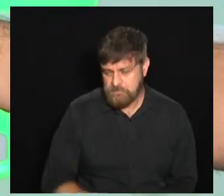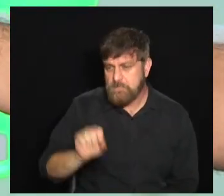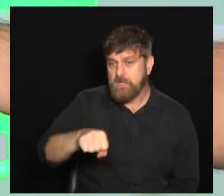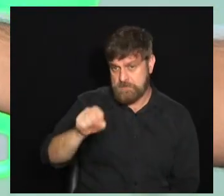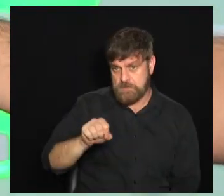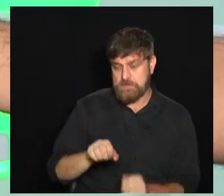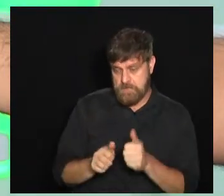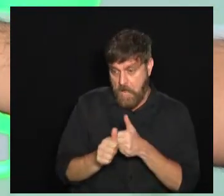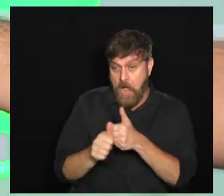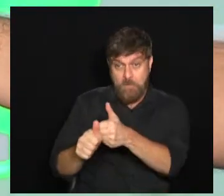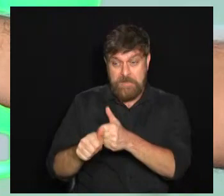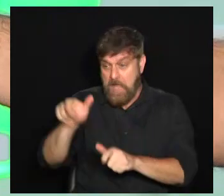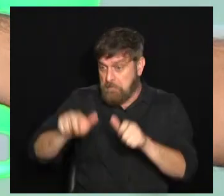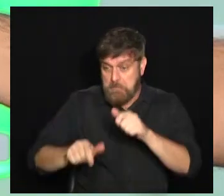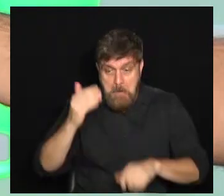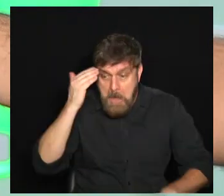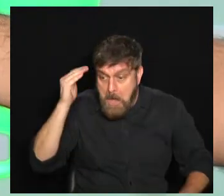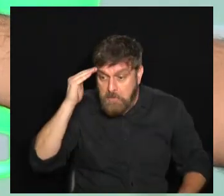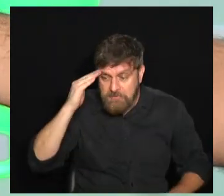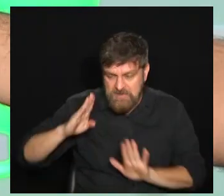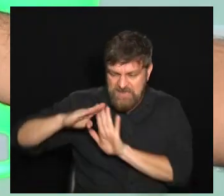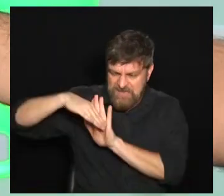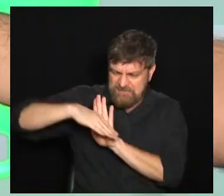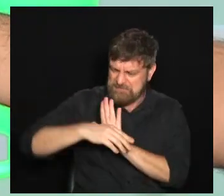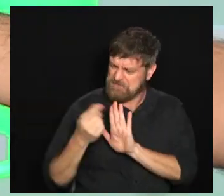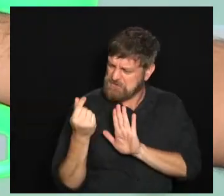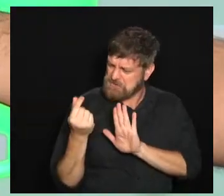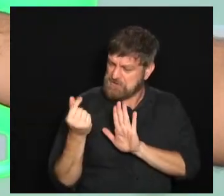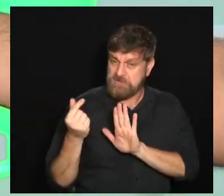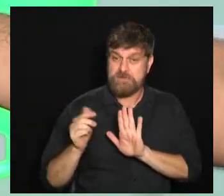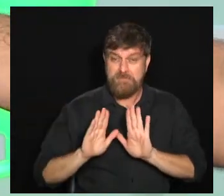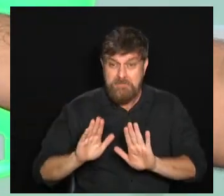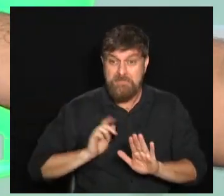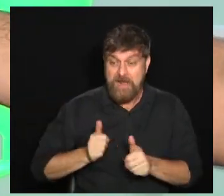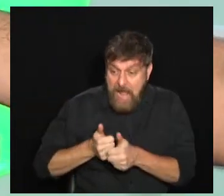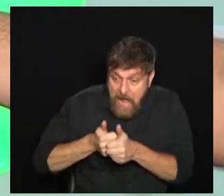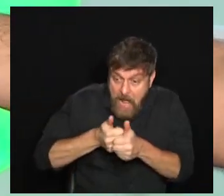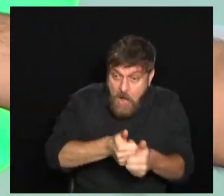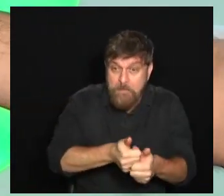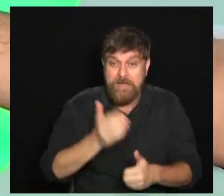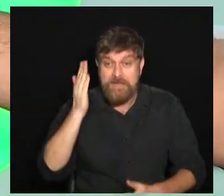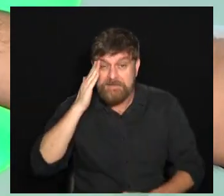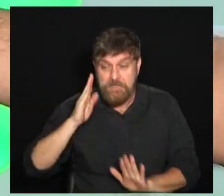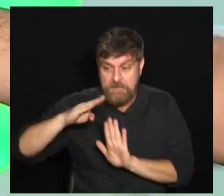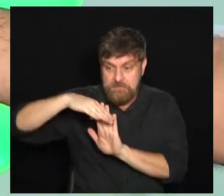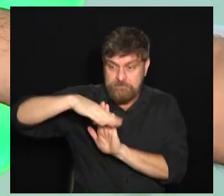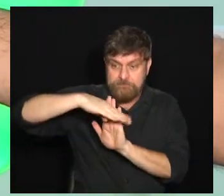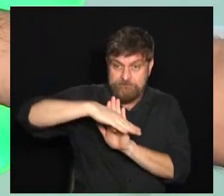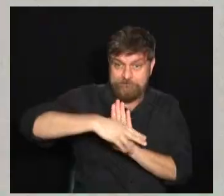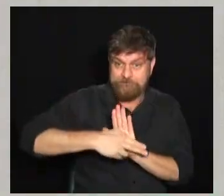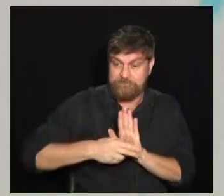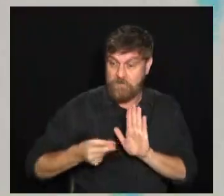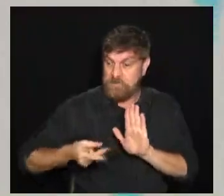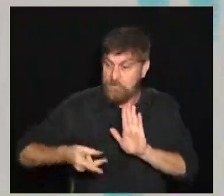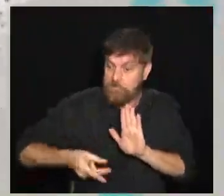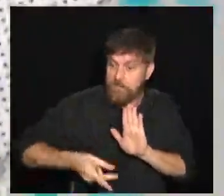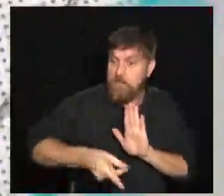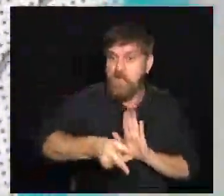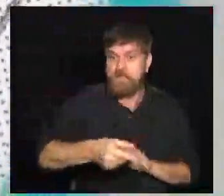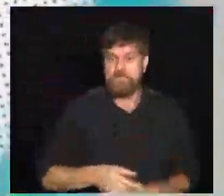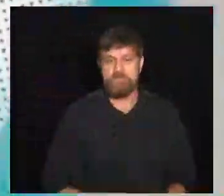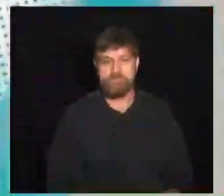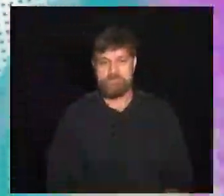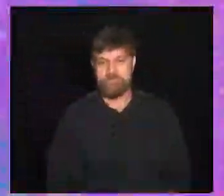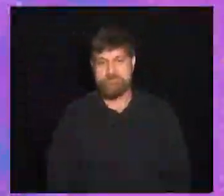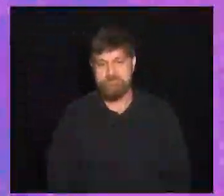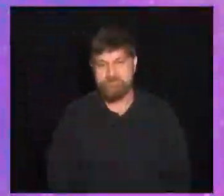Acompanhar, mesmo que ele não entenda do mercado de capitais, né, tanto, mas pelo menos acompanhar, né, se essa oscilação ela vai perdurar muito tempo.